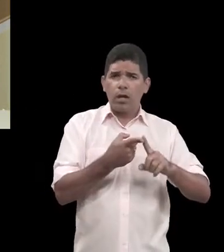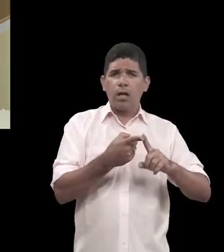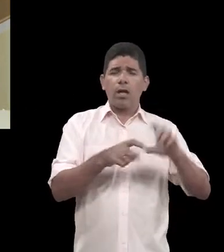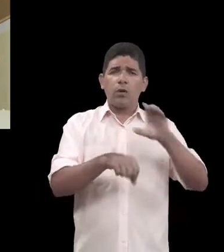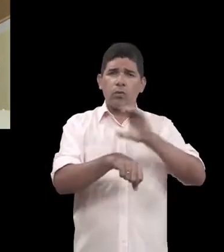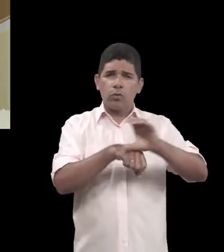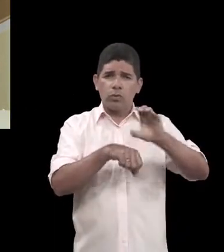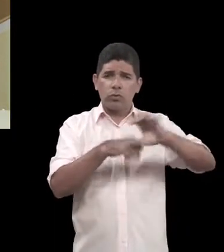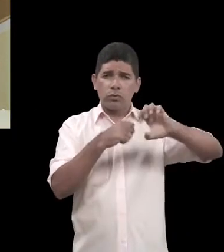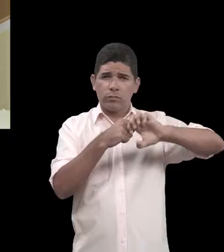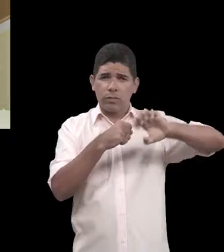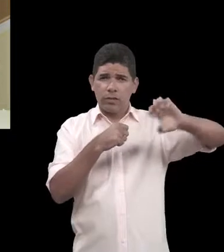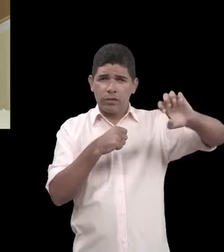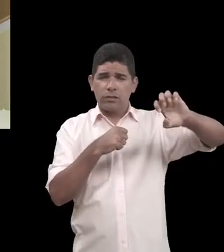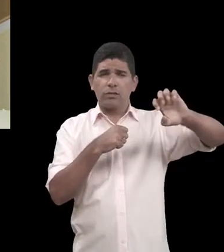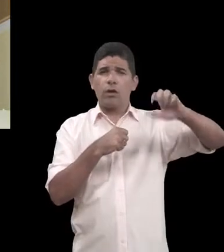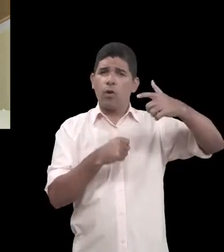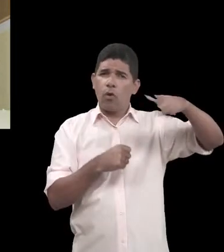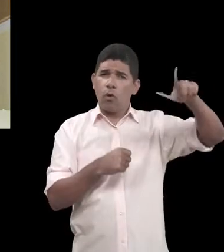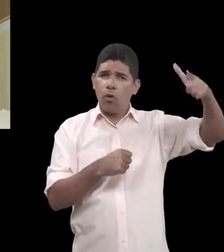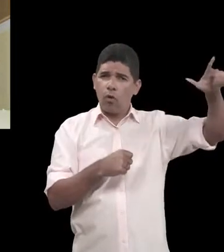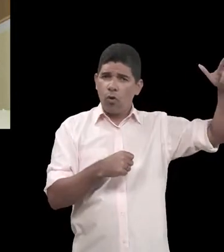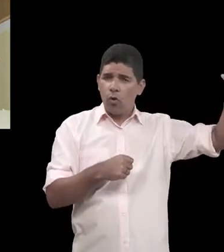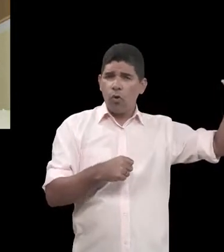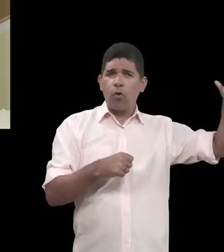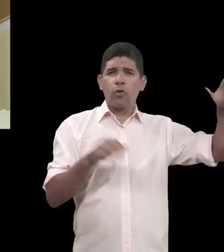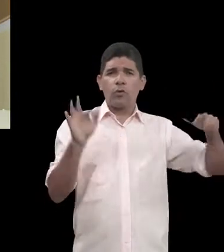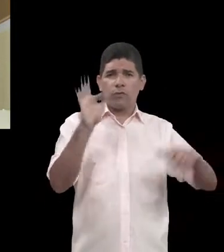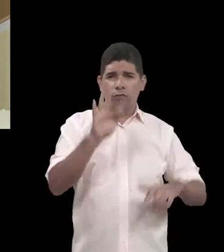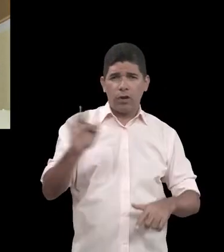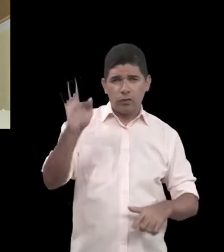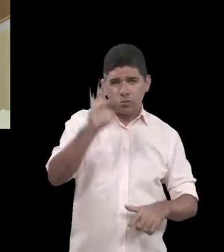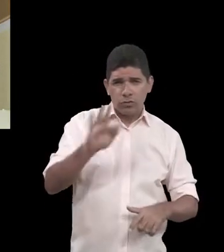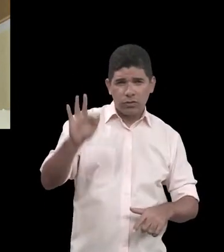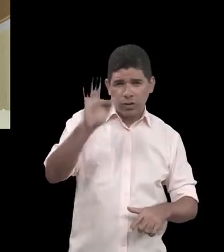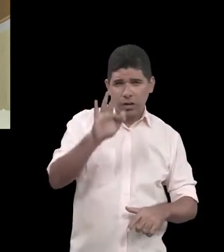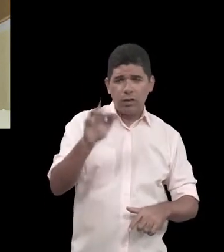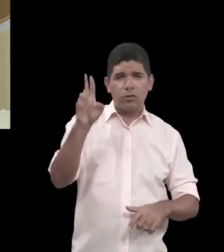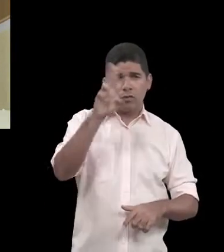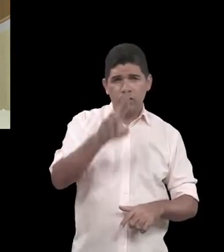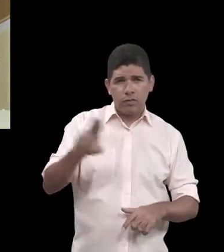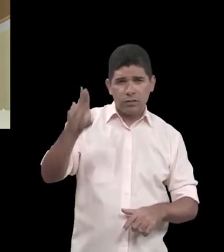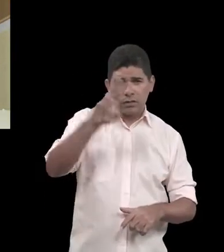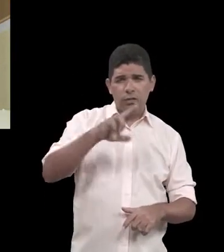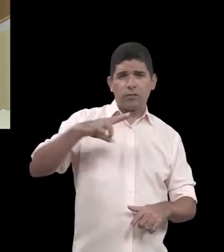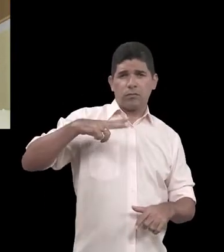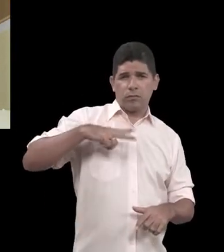também acontecendo por várias universidades e faculdades privadas também.